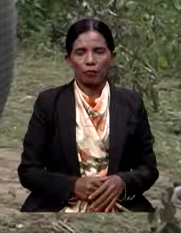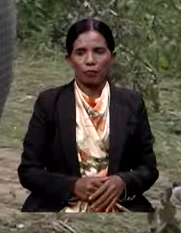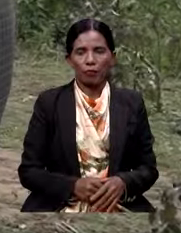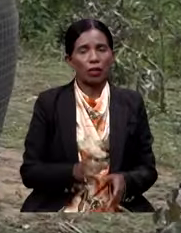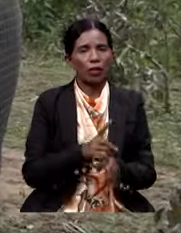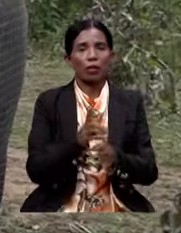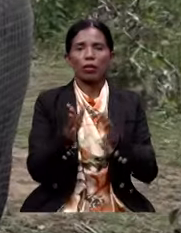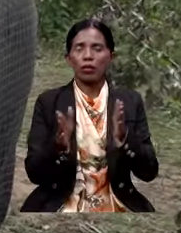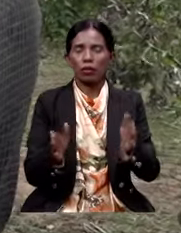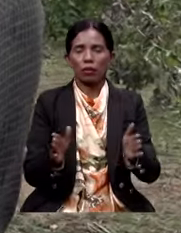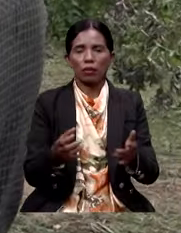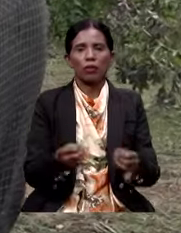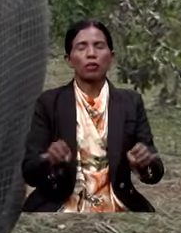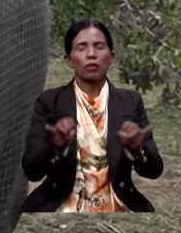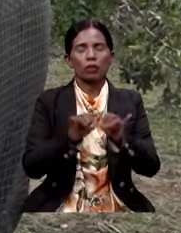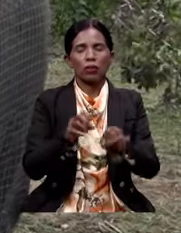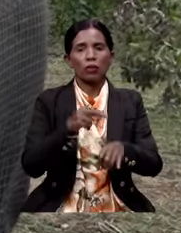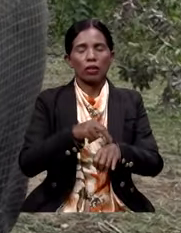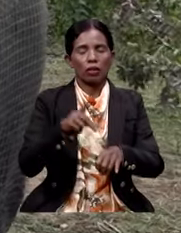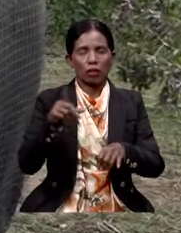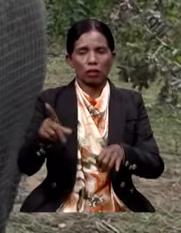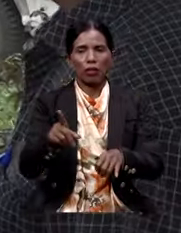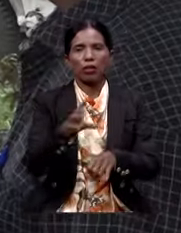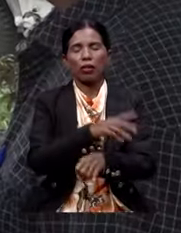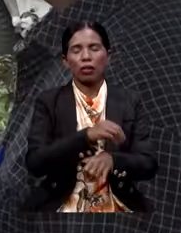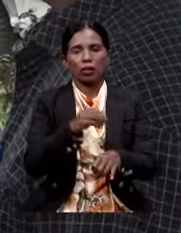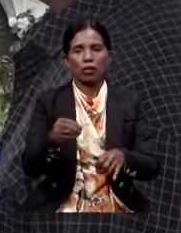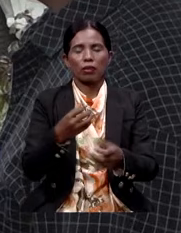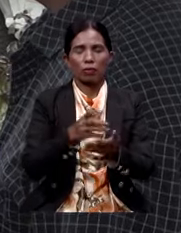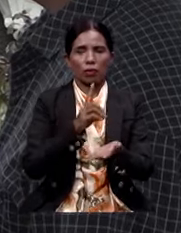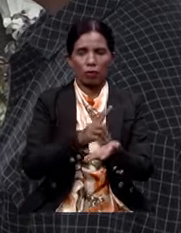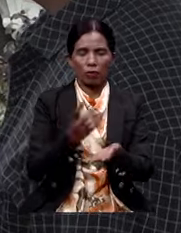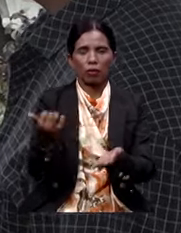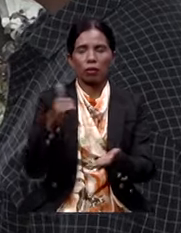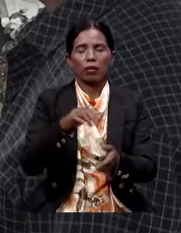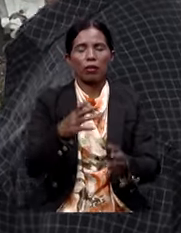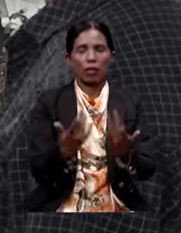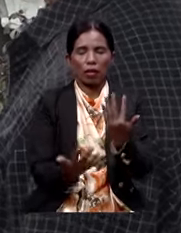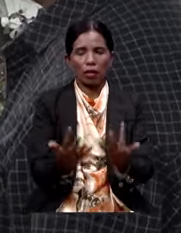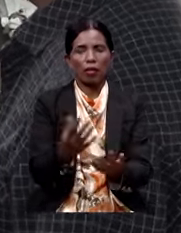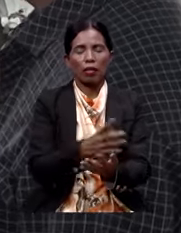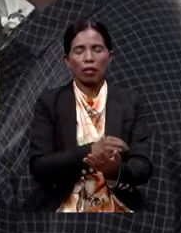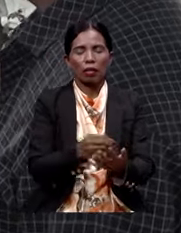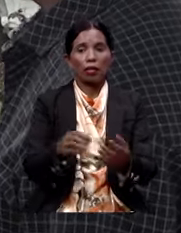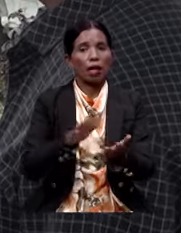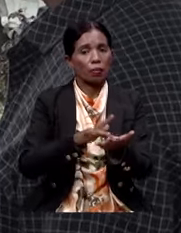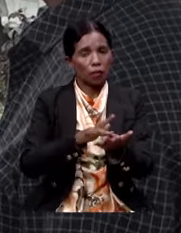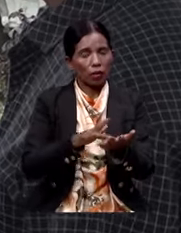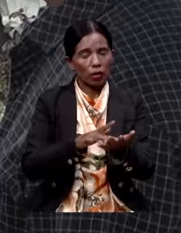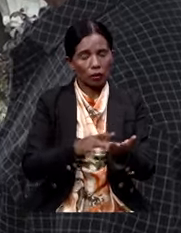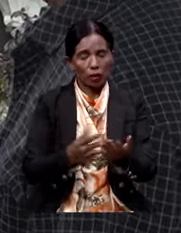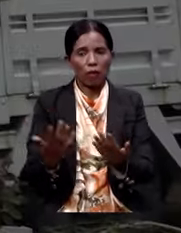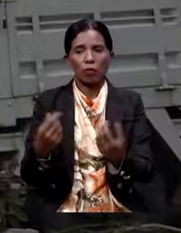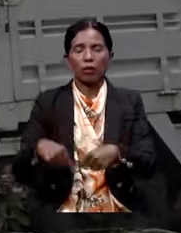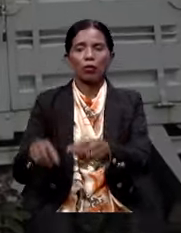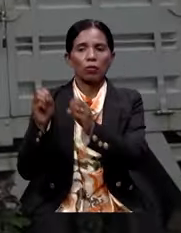Diretor Executivo Instituto Nacional Farmácia no Produto Médico HTT, Consumáveis Roi Moro Knebe Halo Destruição, Nessosa